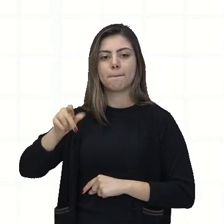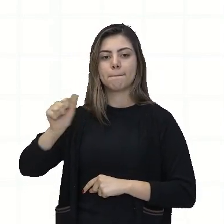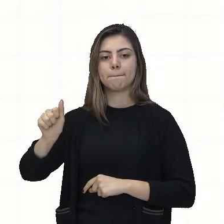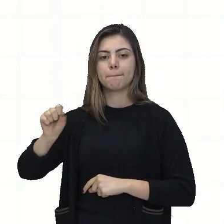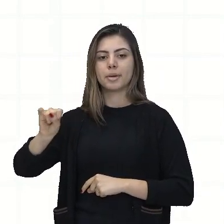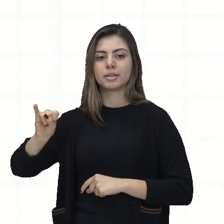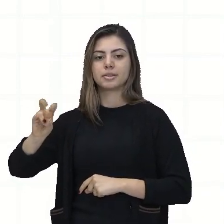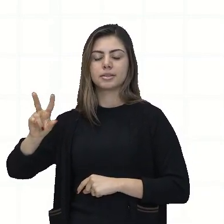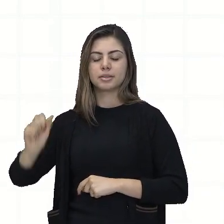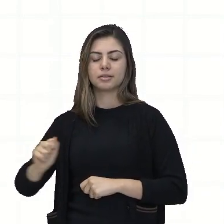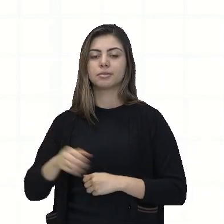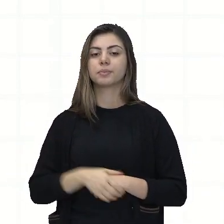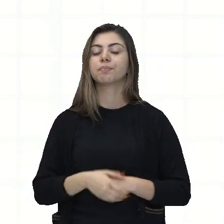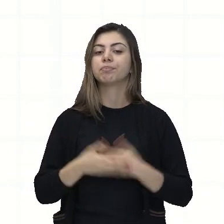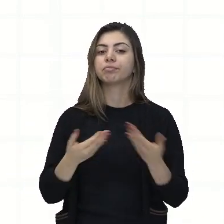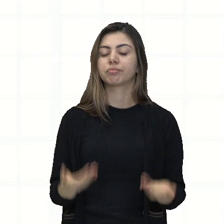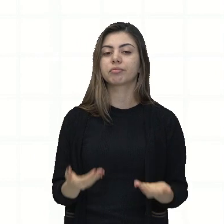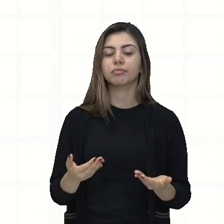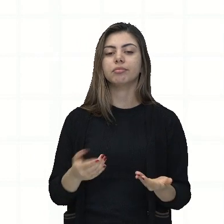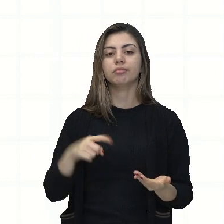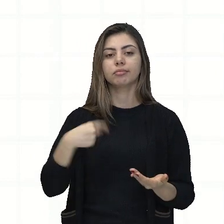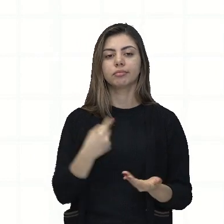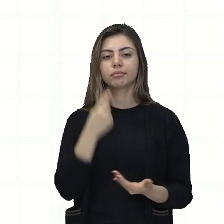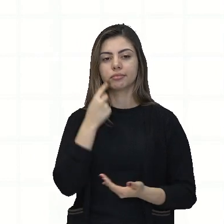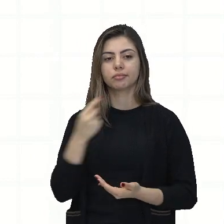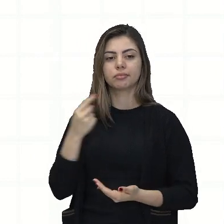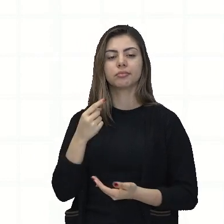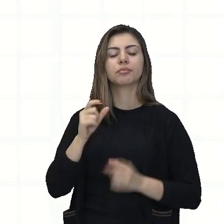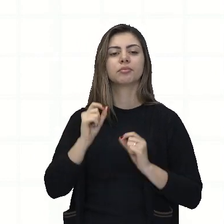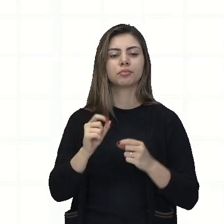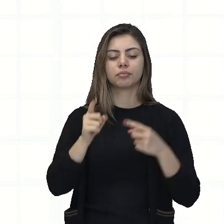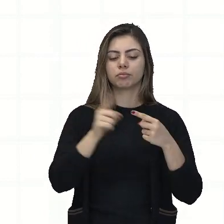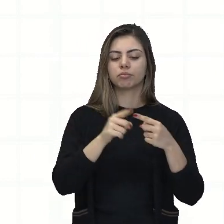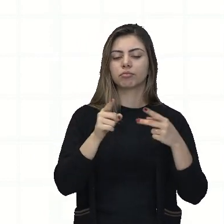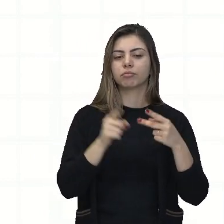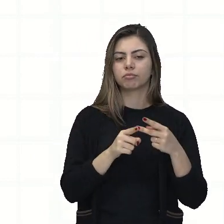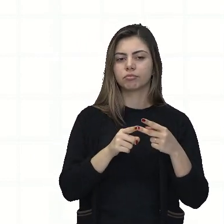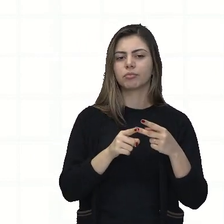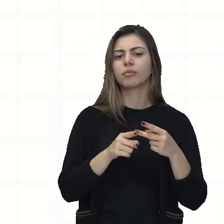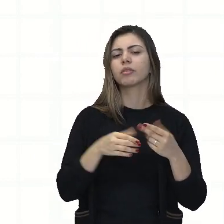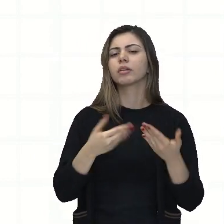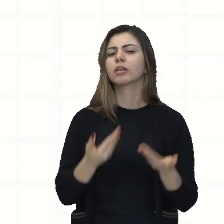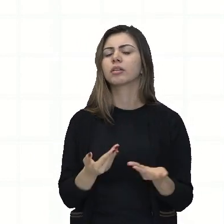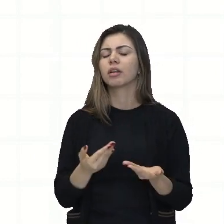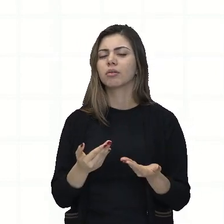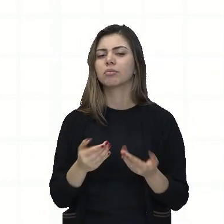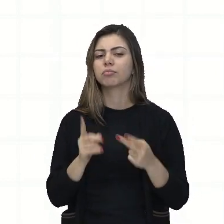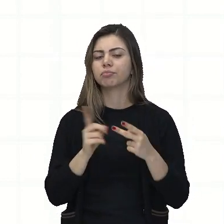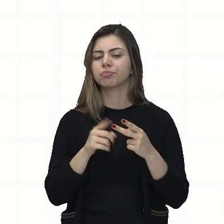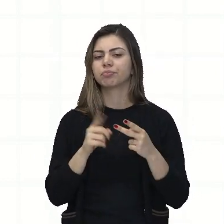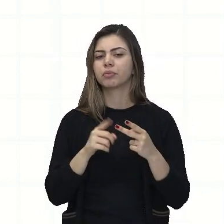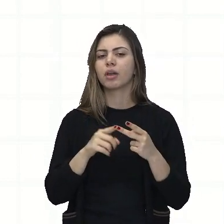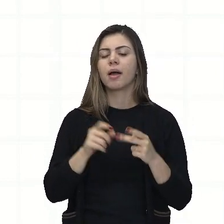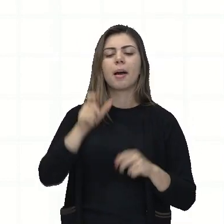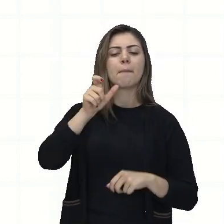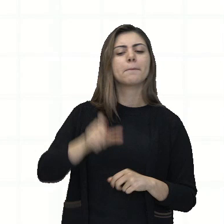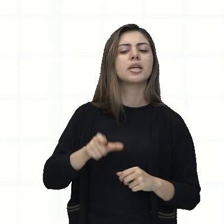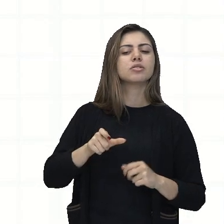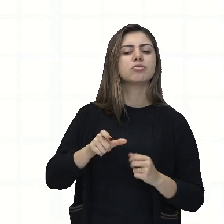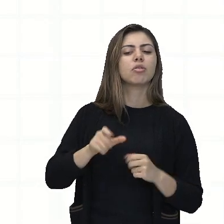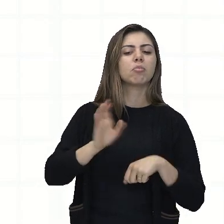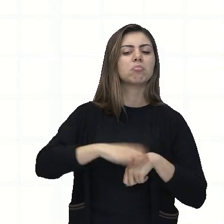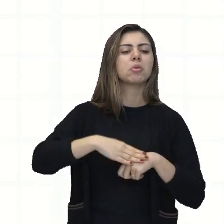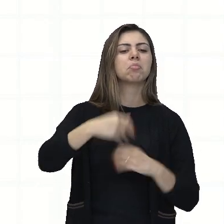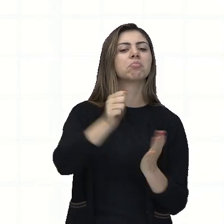já adianta aqui a nosso agente da passiva. Então quem foi que escreveu?